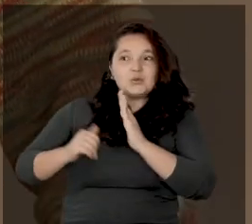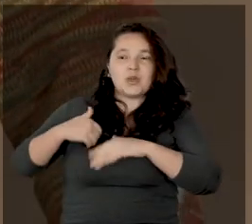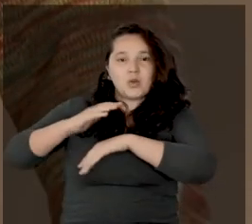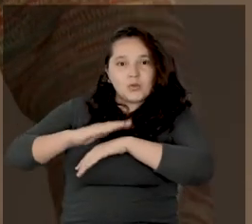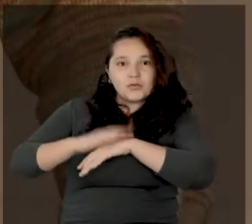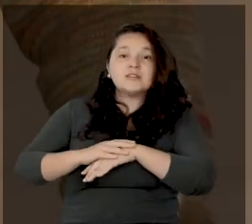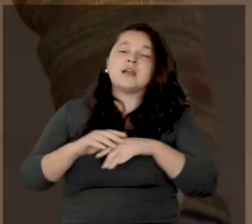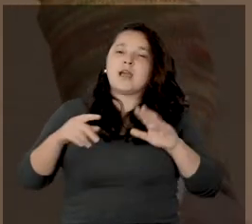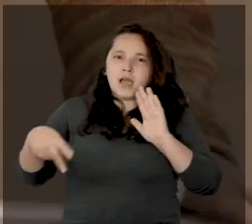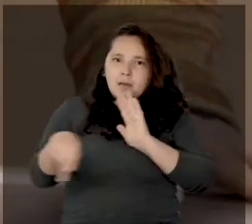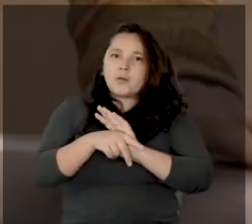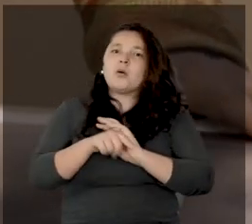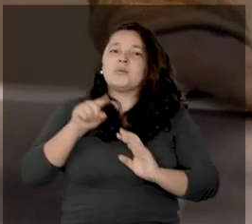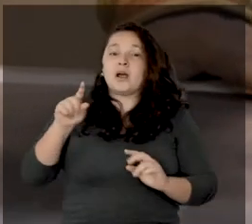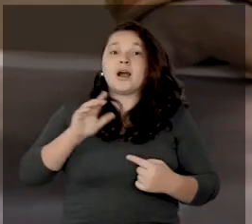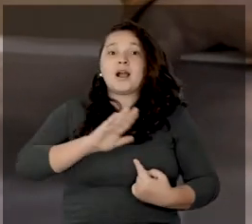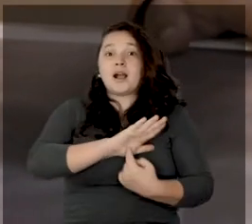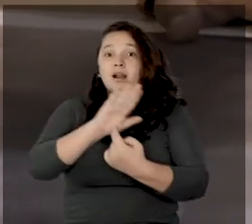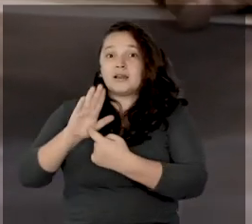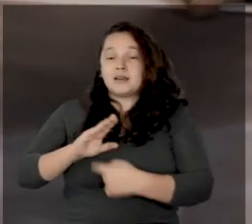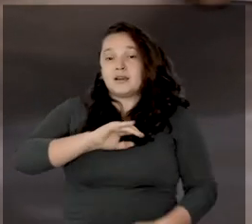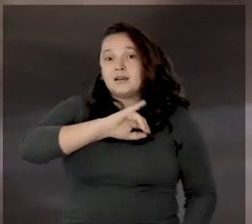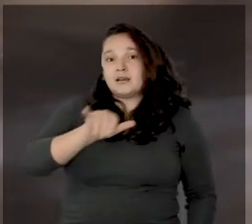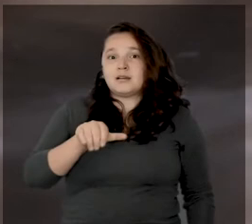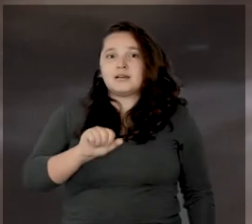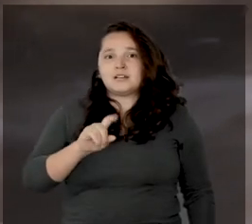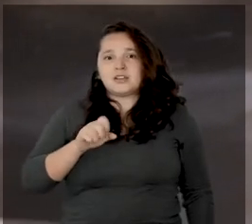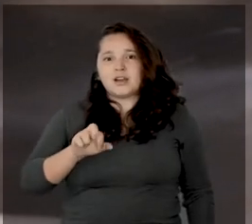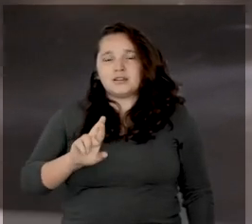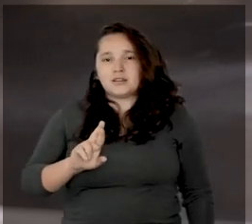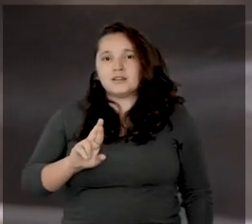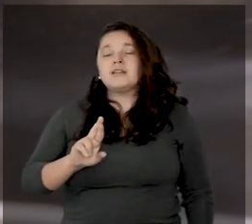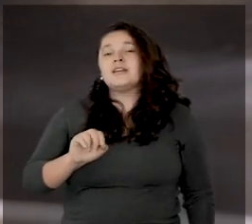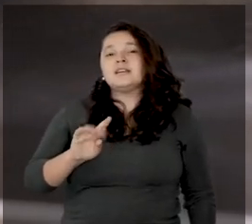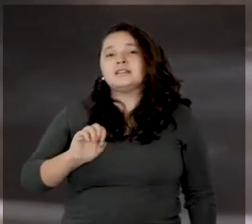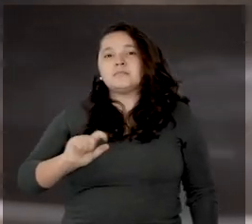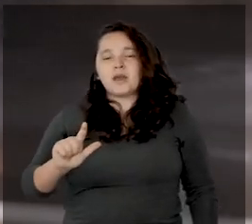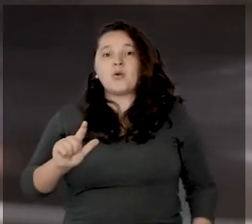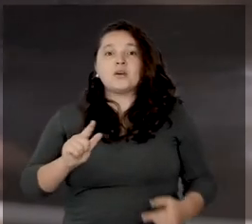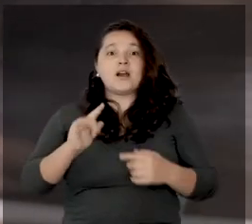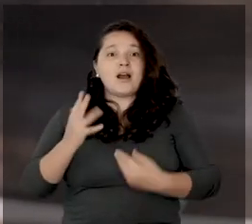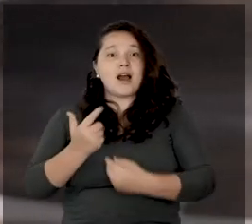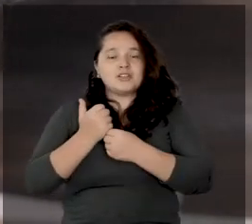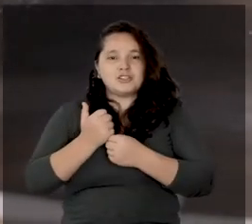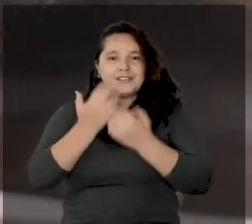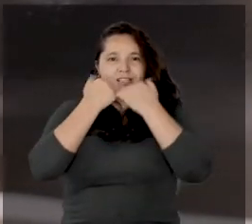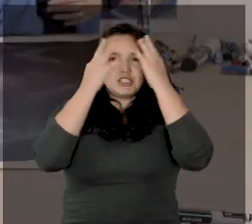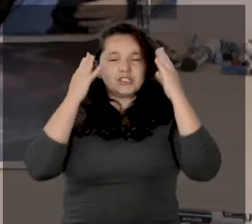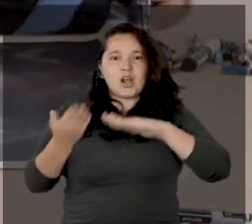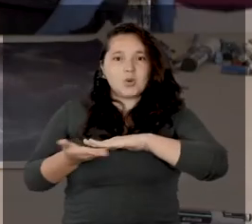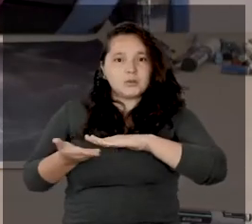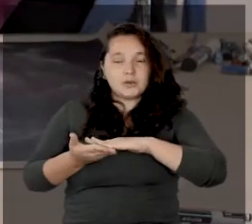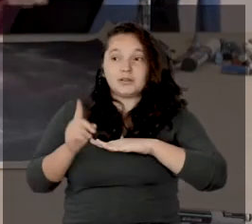parte, né, da Galeria Jaider Esbel, de Arte Indígena Contemporânea, que é um espaço que a gente